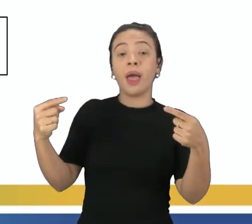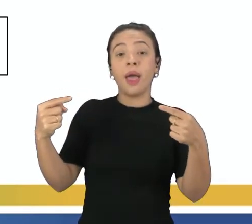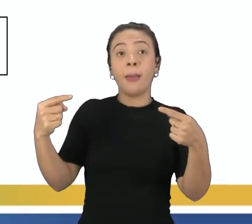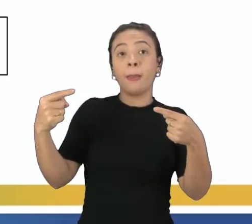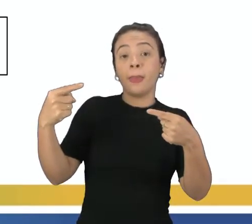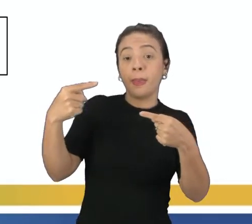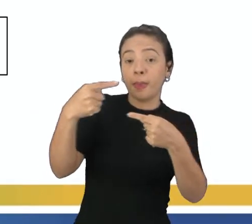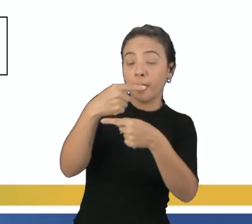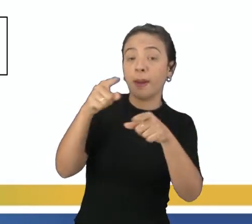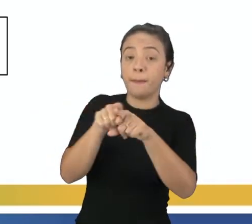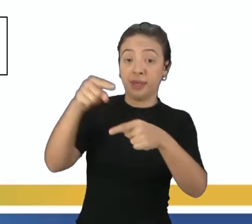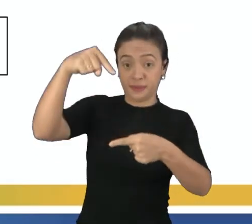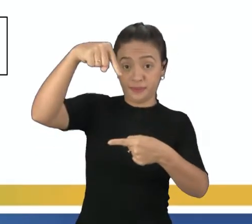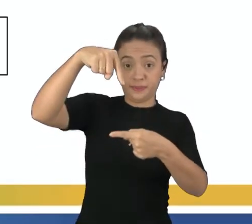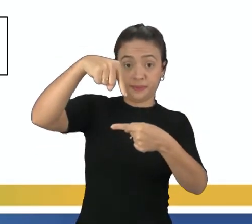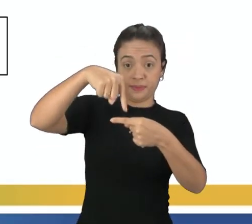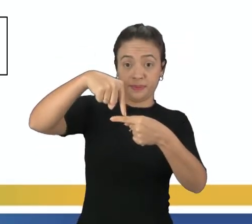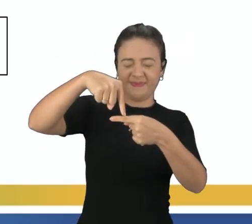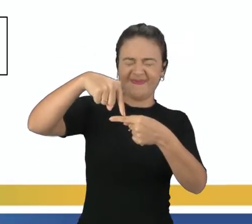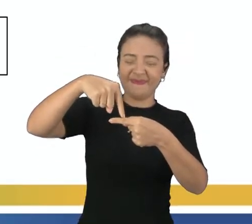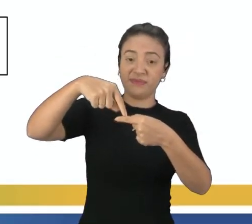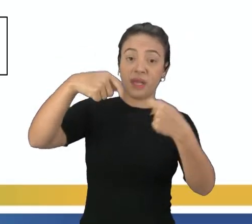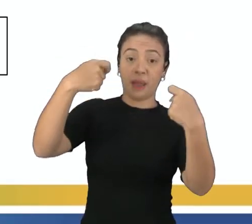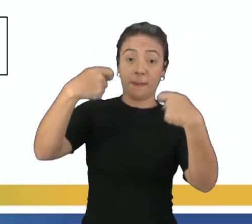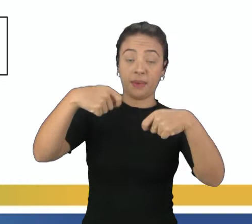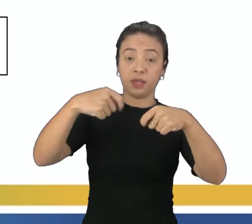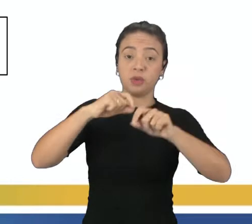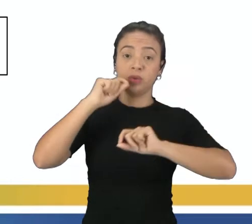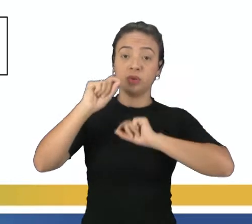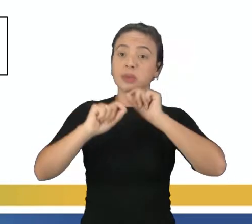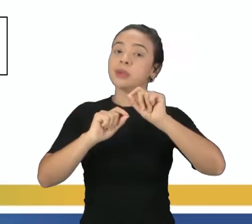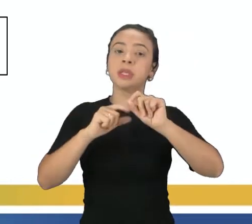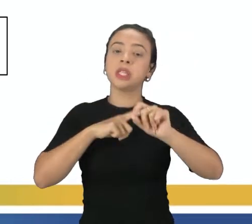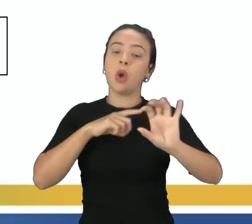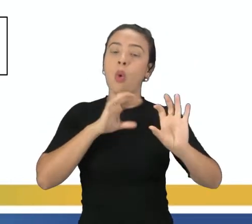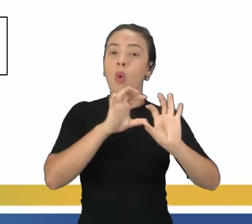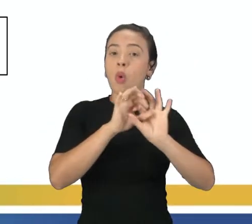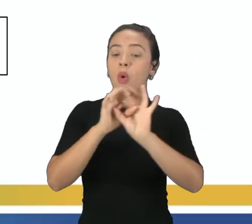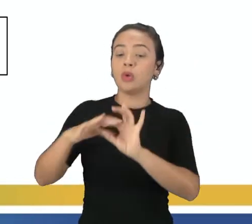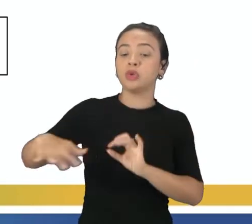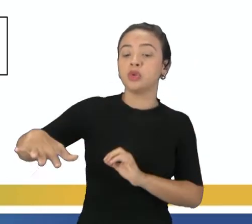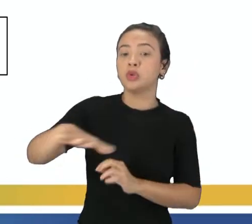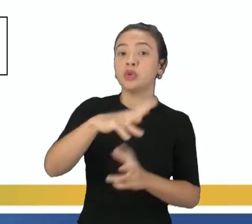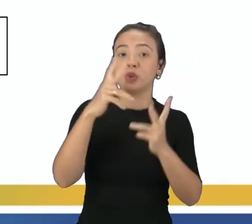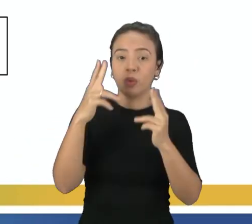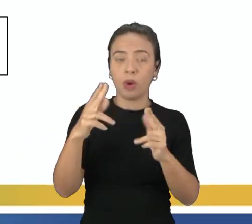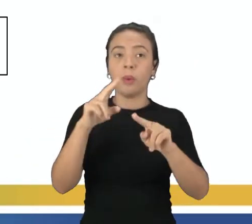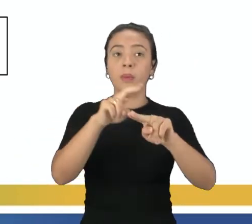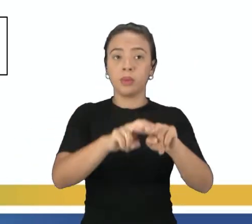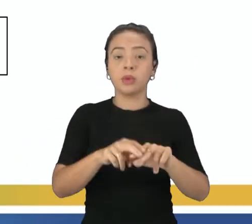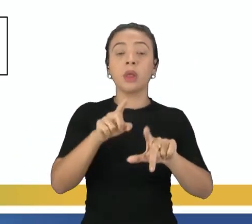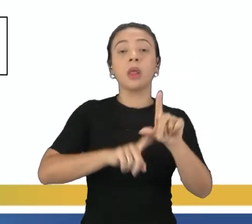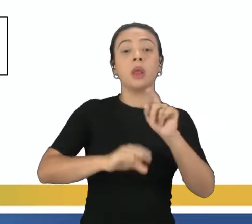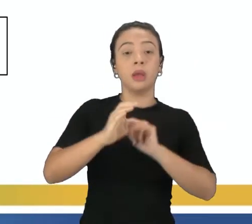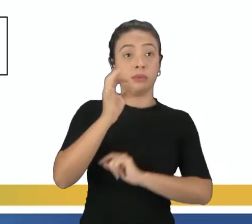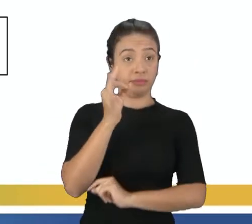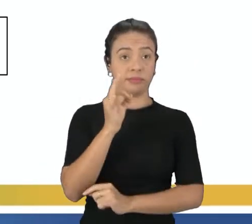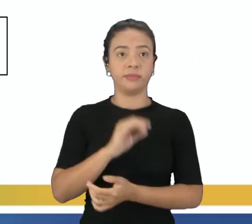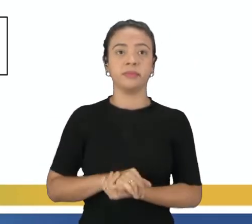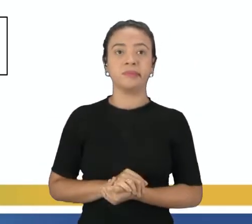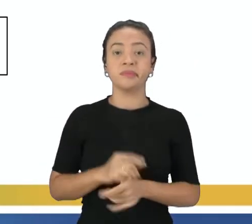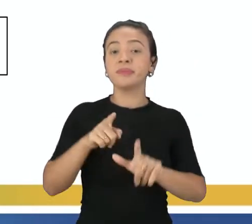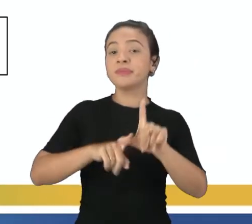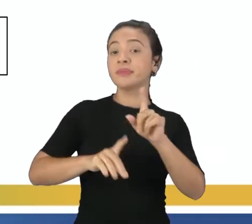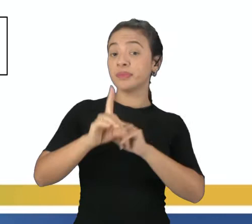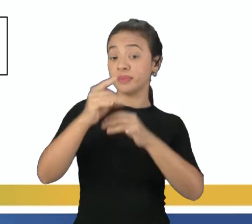perpendiculares e retas paralelas, nós estamos trabalhando no contexto de um mesmo plano. Então a letra C seria verdadeira. A